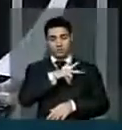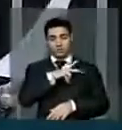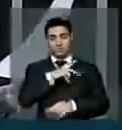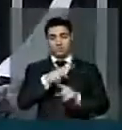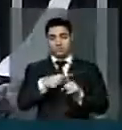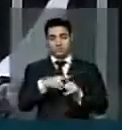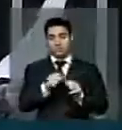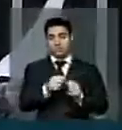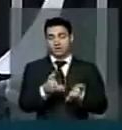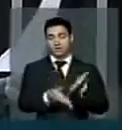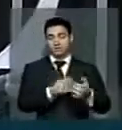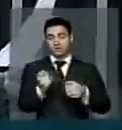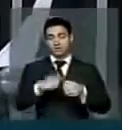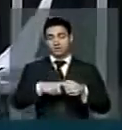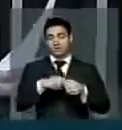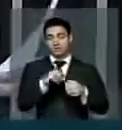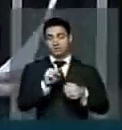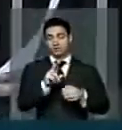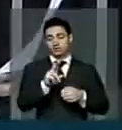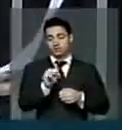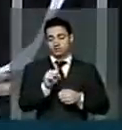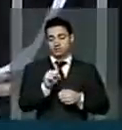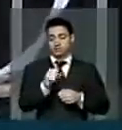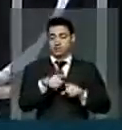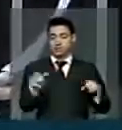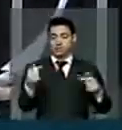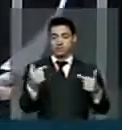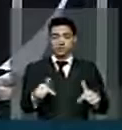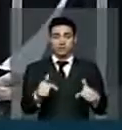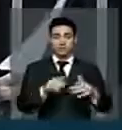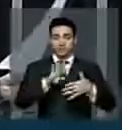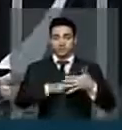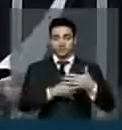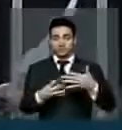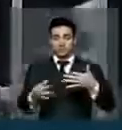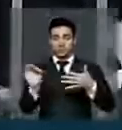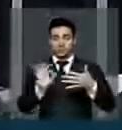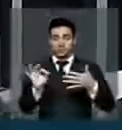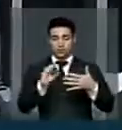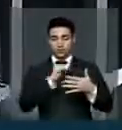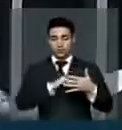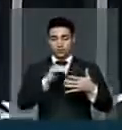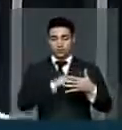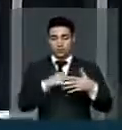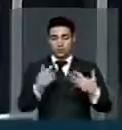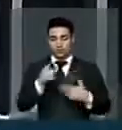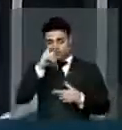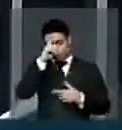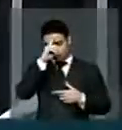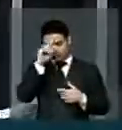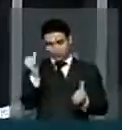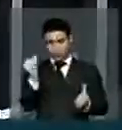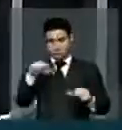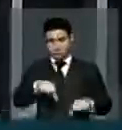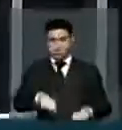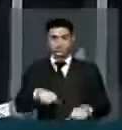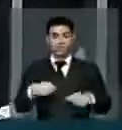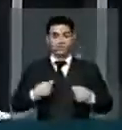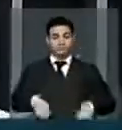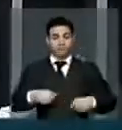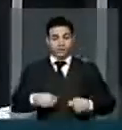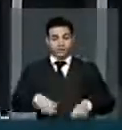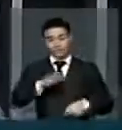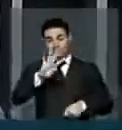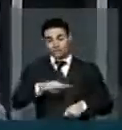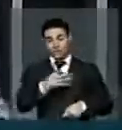faziam atendimento pelo SUS. Sem a correção da tabela de honorários, eles quebram. E é necessário que a tabela de